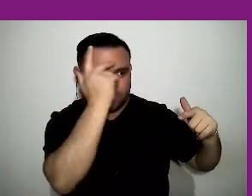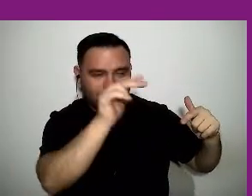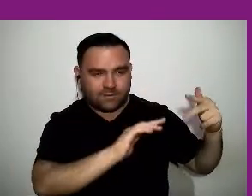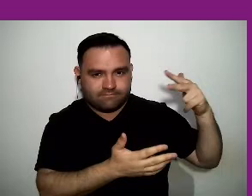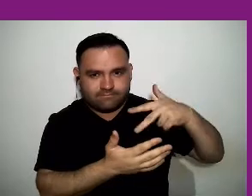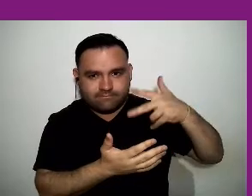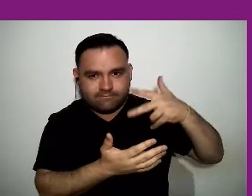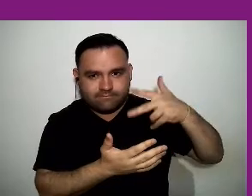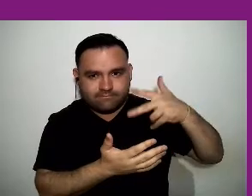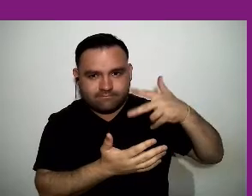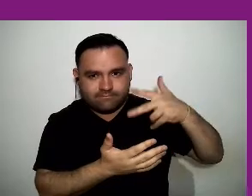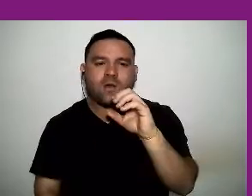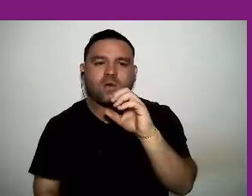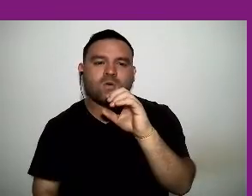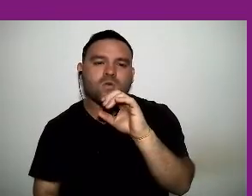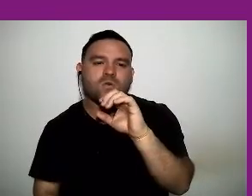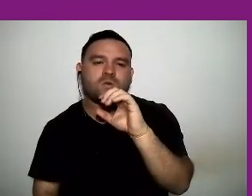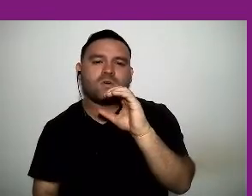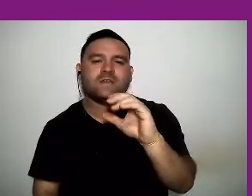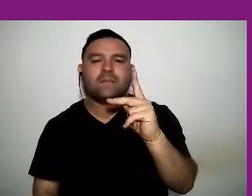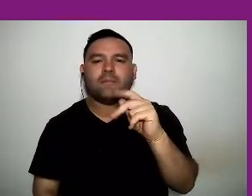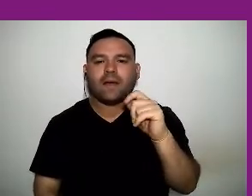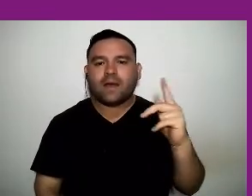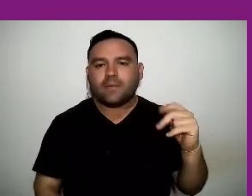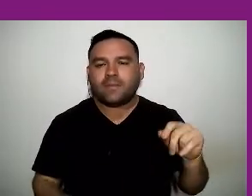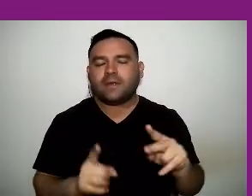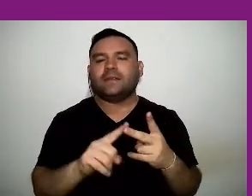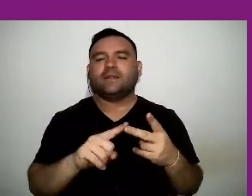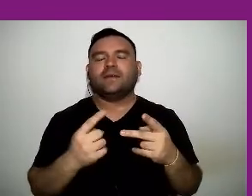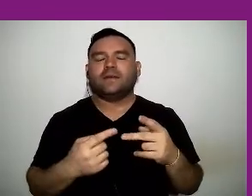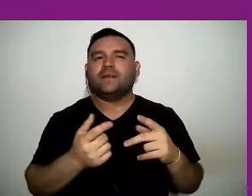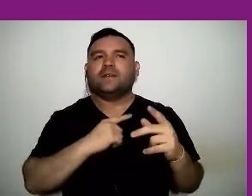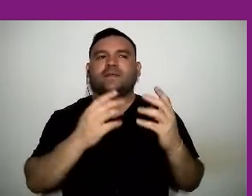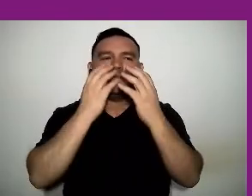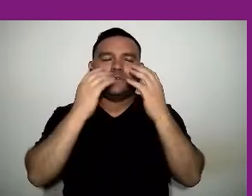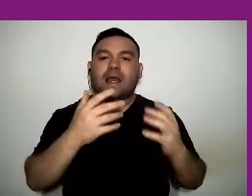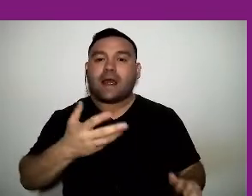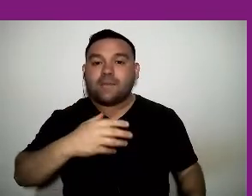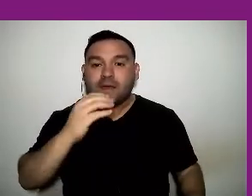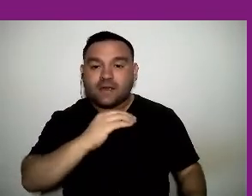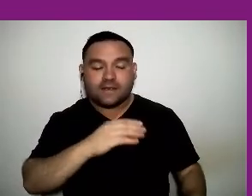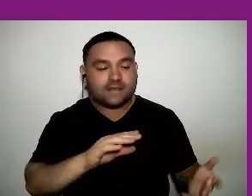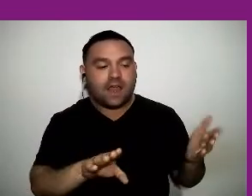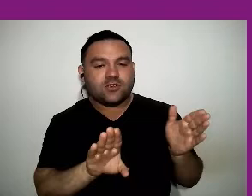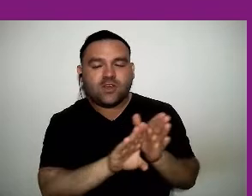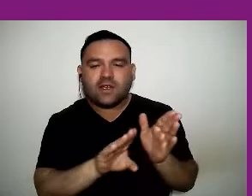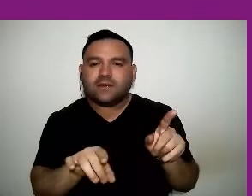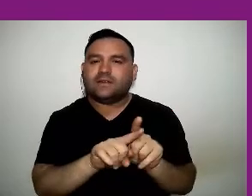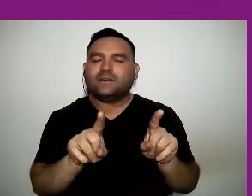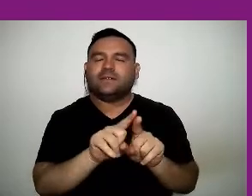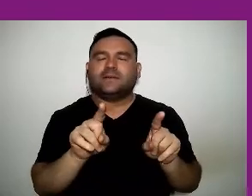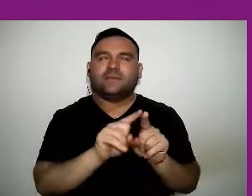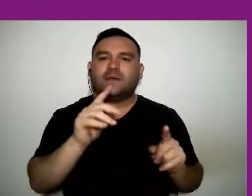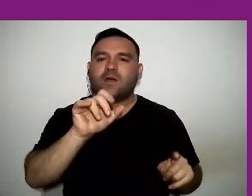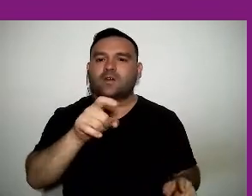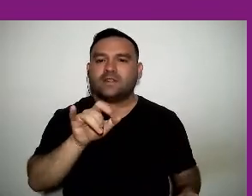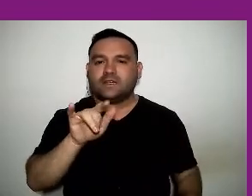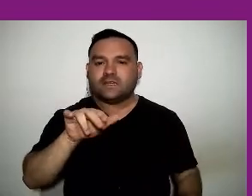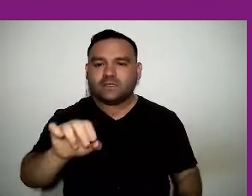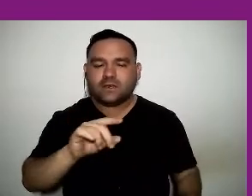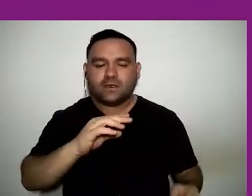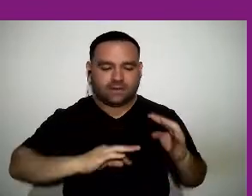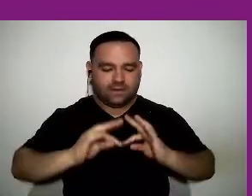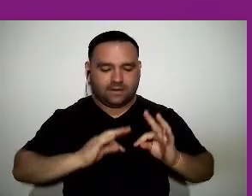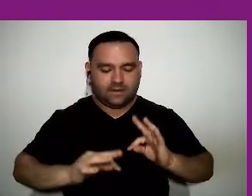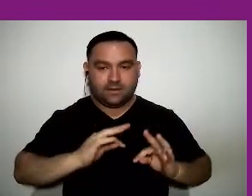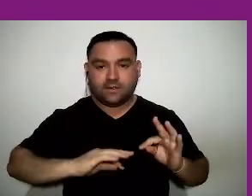apresentadores, era o CPAP, a ventilação não invasiva, né, na emergência, o oxigênio, a oxigenoterapia de